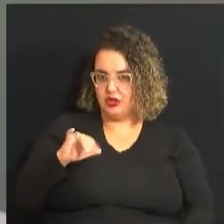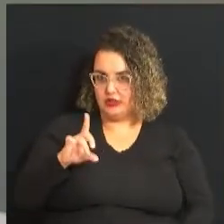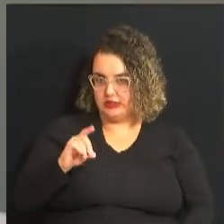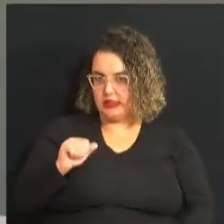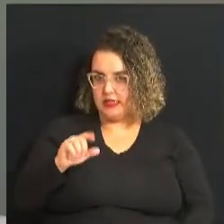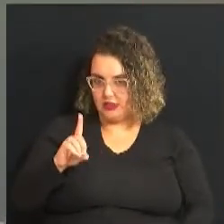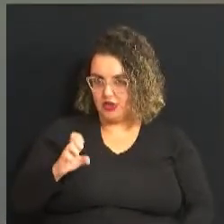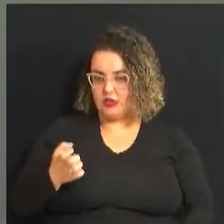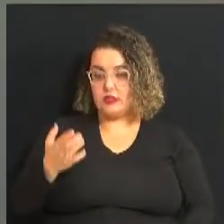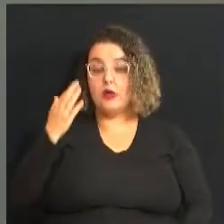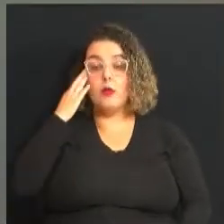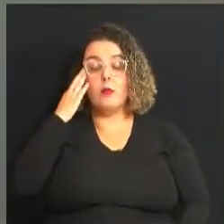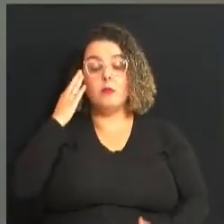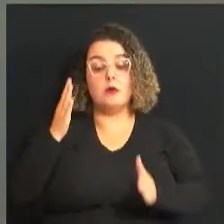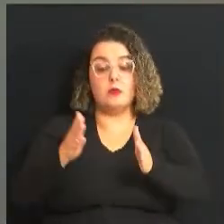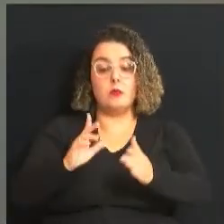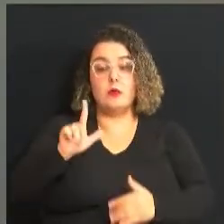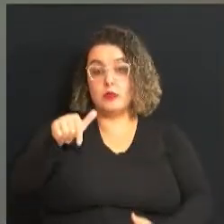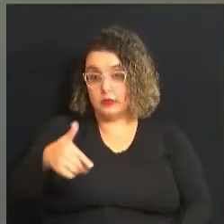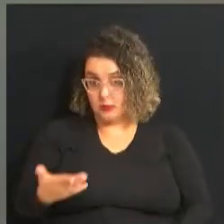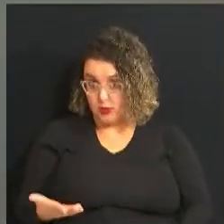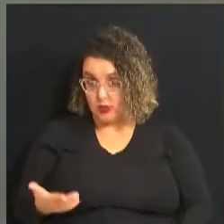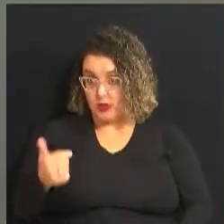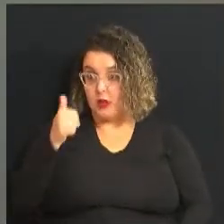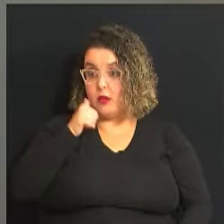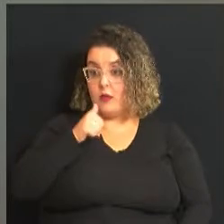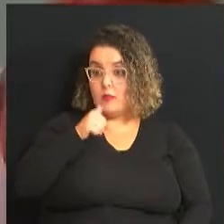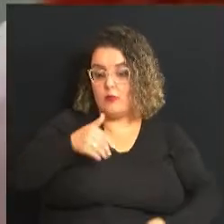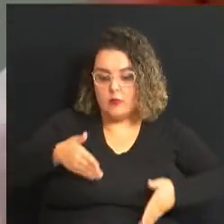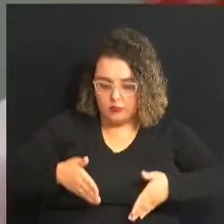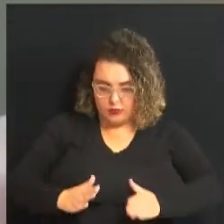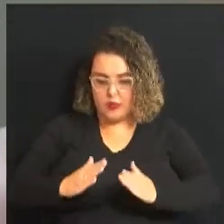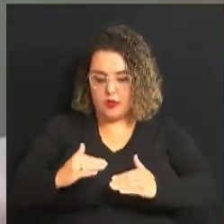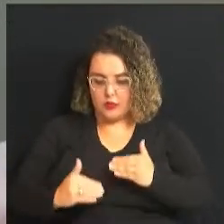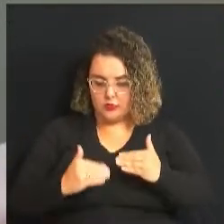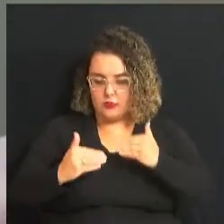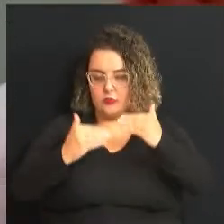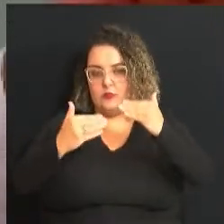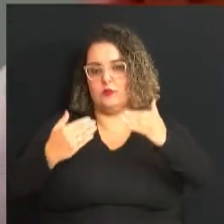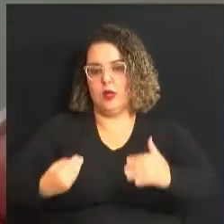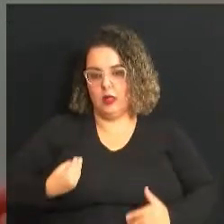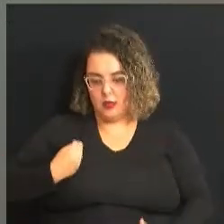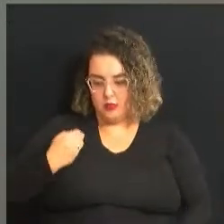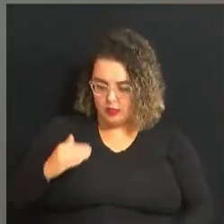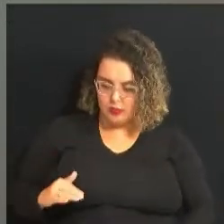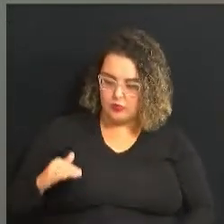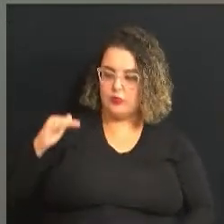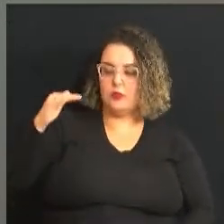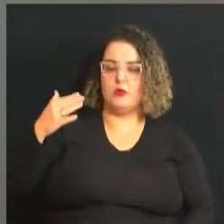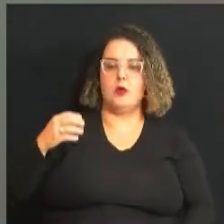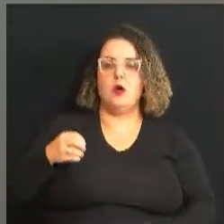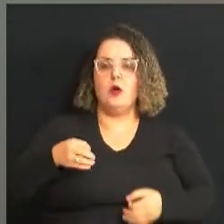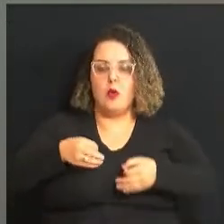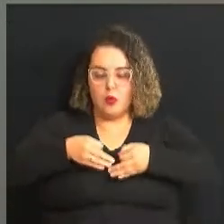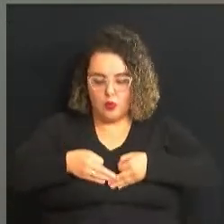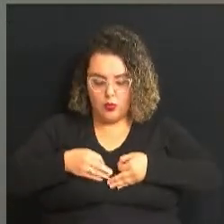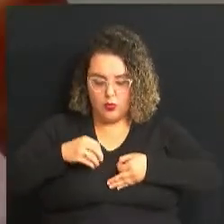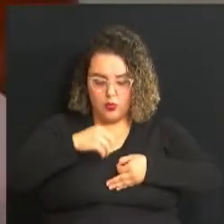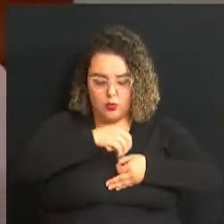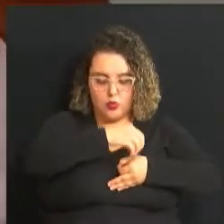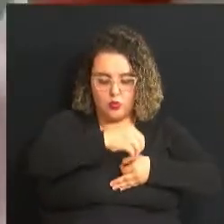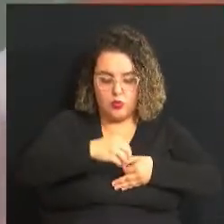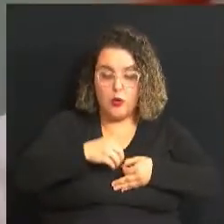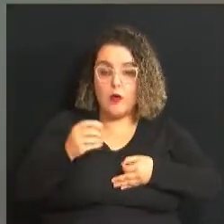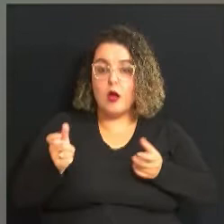a partir do momento que a mulher nasce e no decorrer da vida dela, a quantidade de óvulos que ela tem vai só diminuindo,